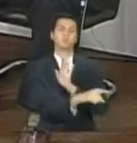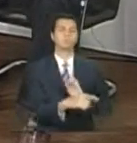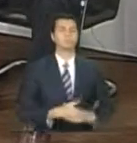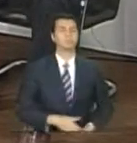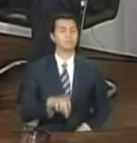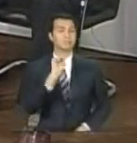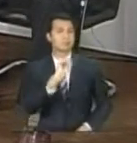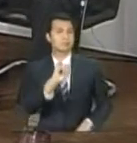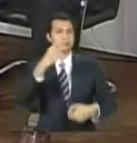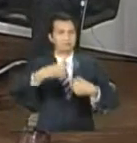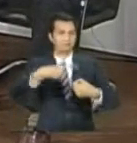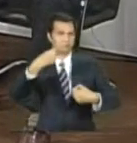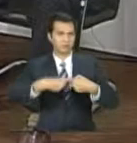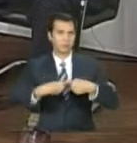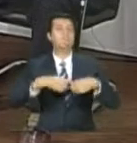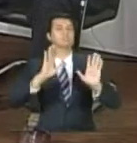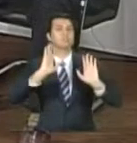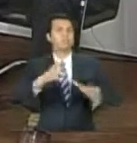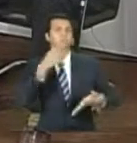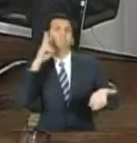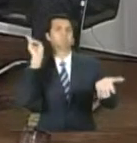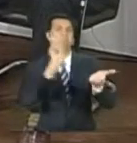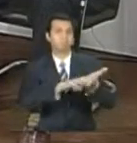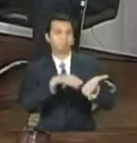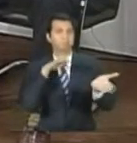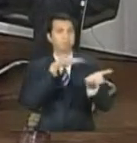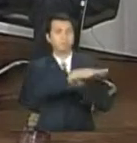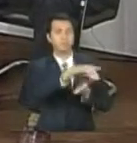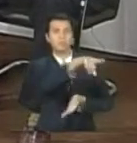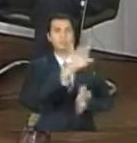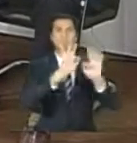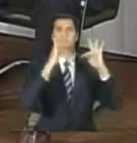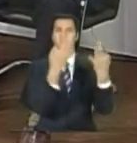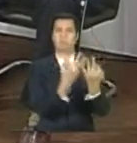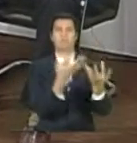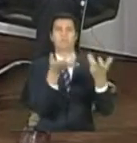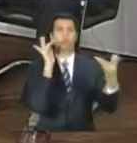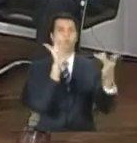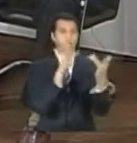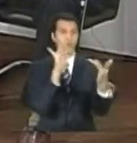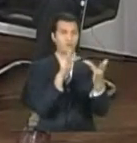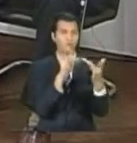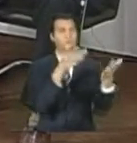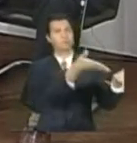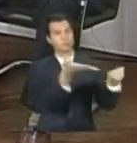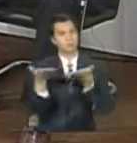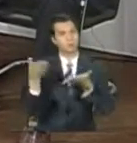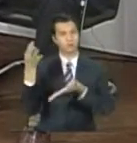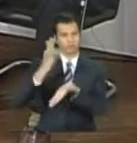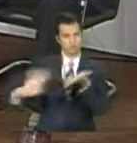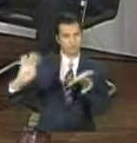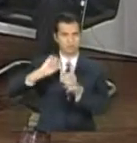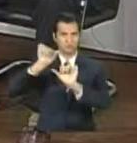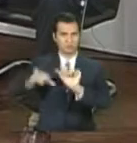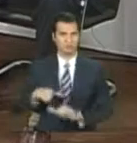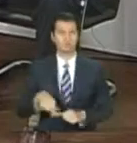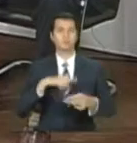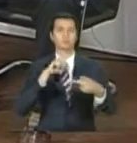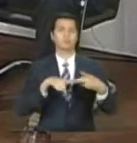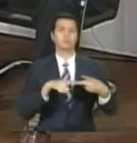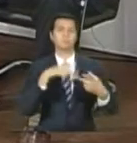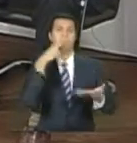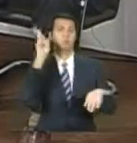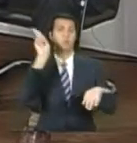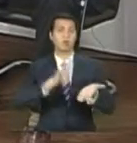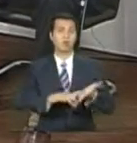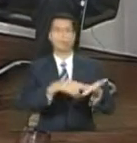município enviado correspondências para a família para localizar a mesma, para que seja feita a atualização do cadastro, e os Correios devolver